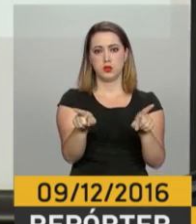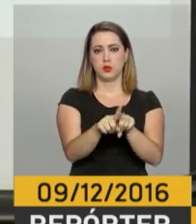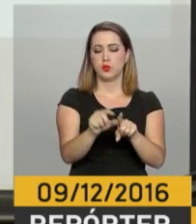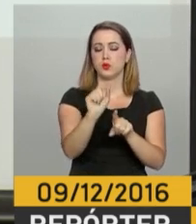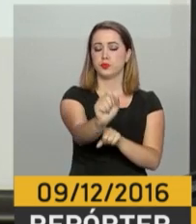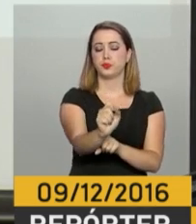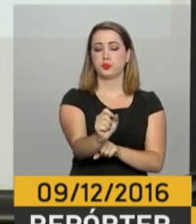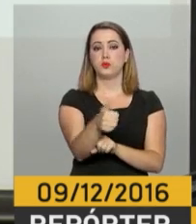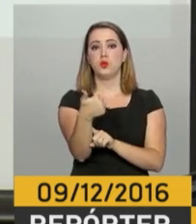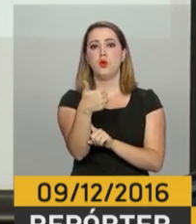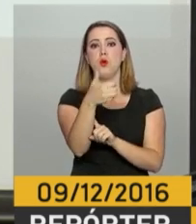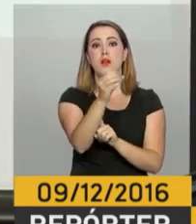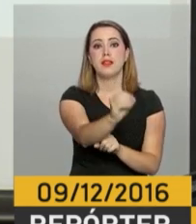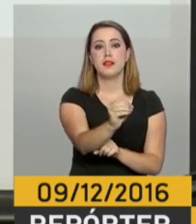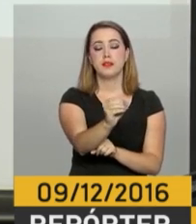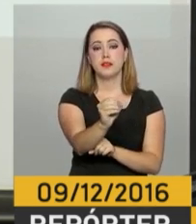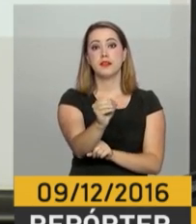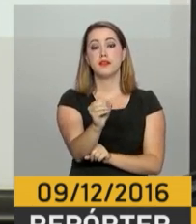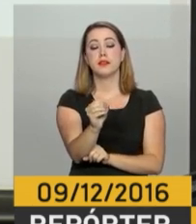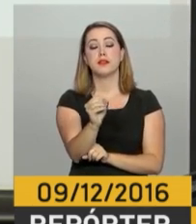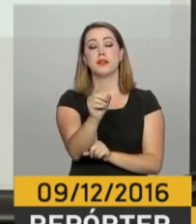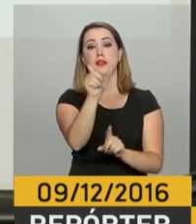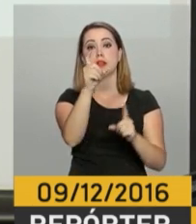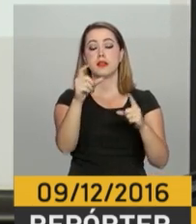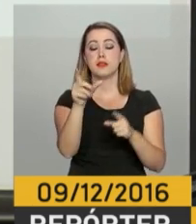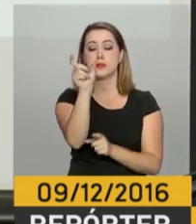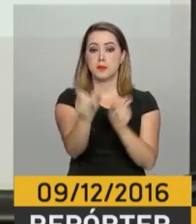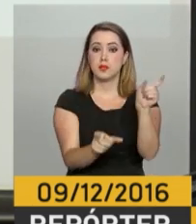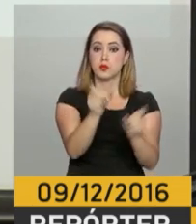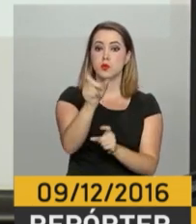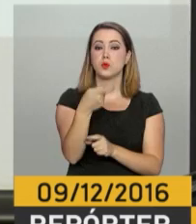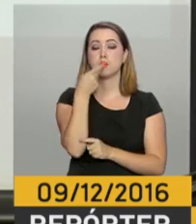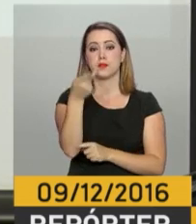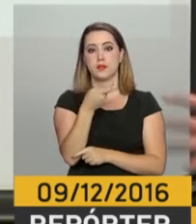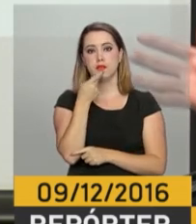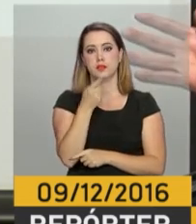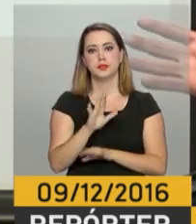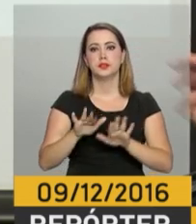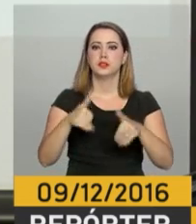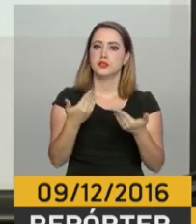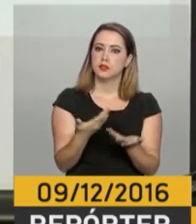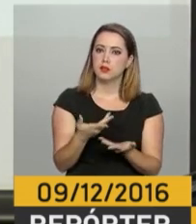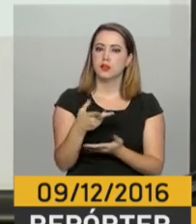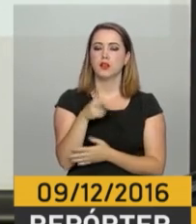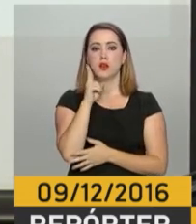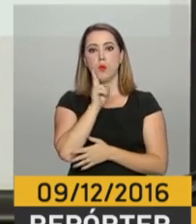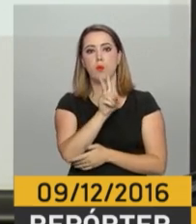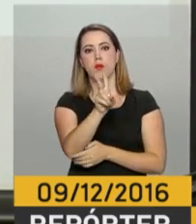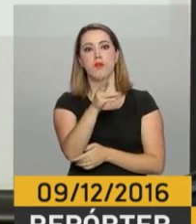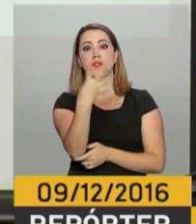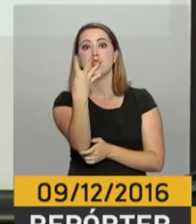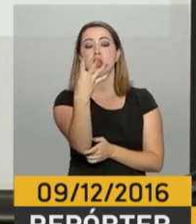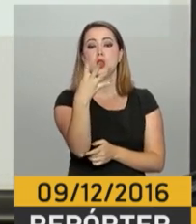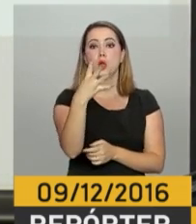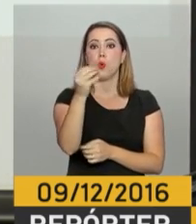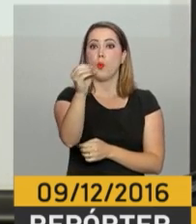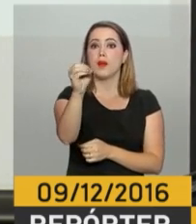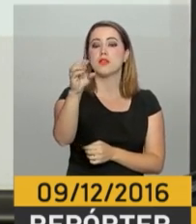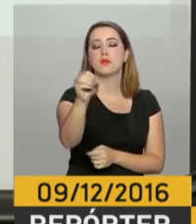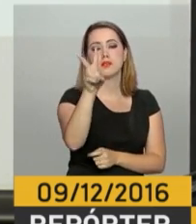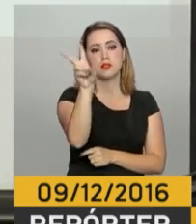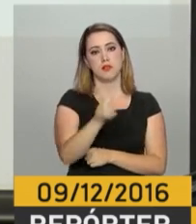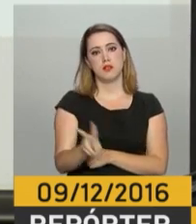ouvi 400 vezes o nome das autoridades, né? Então, por isso que eu tomo a liberdade de